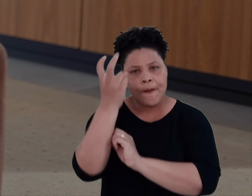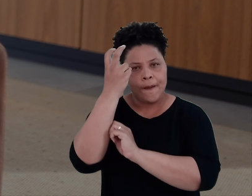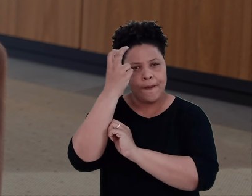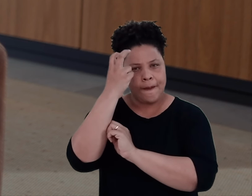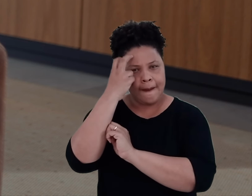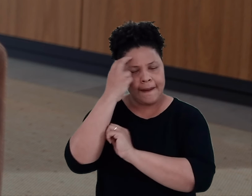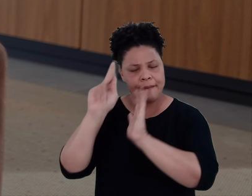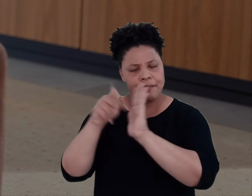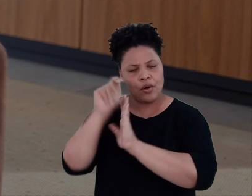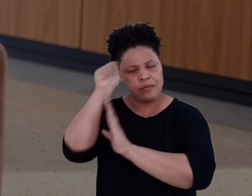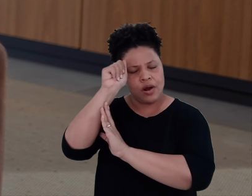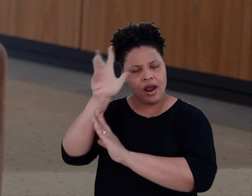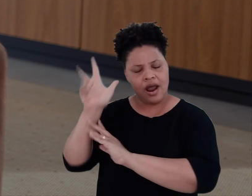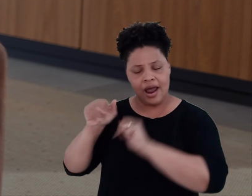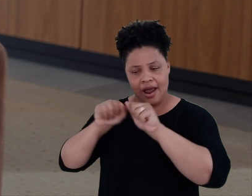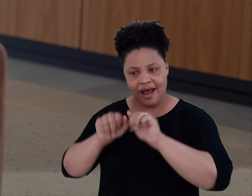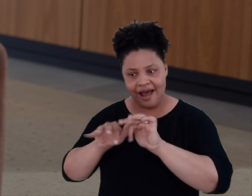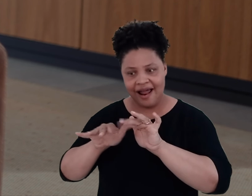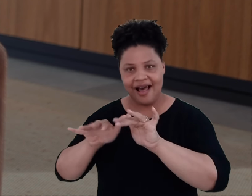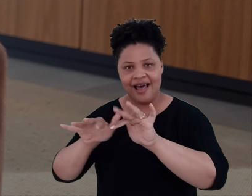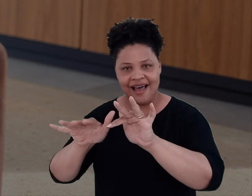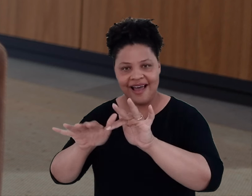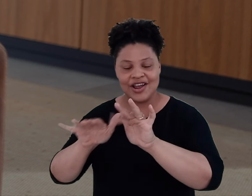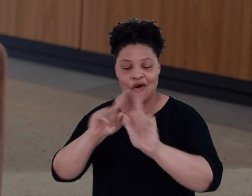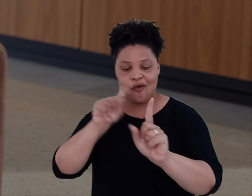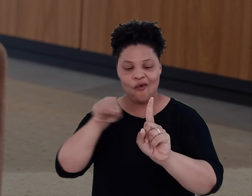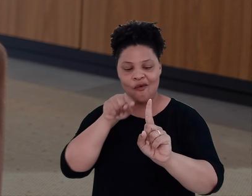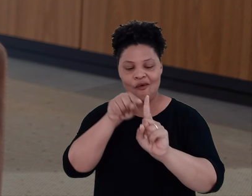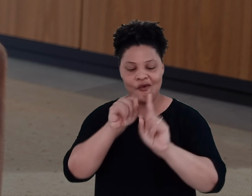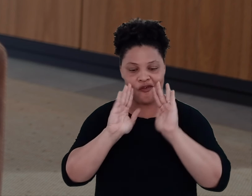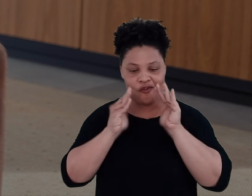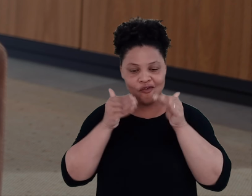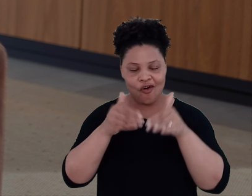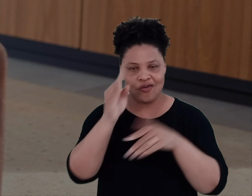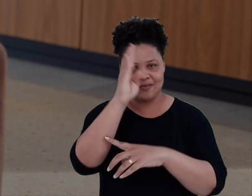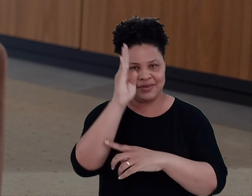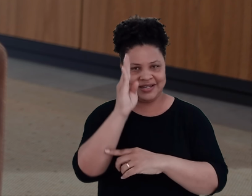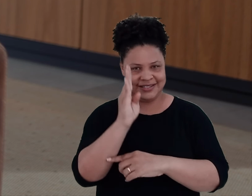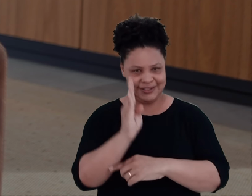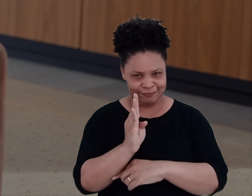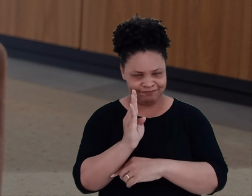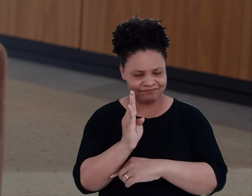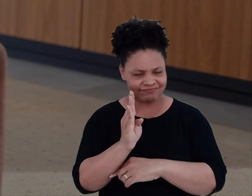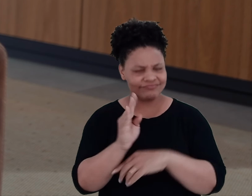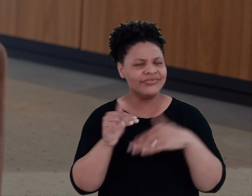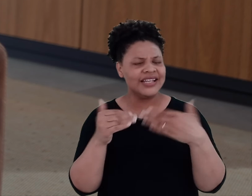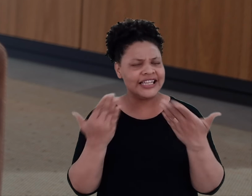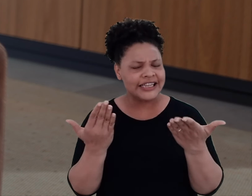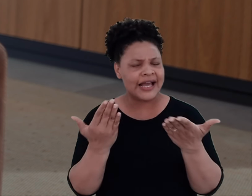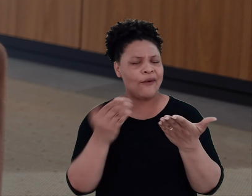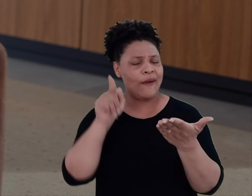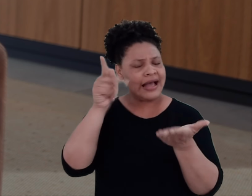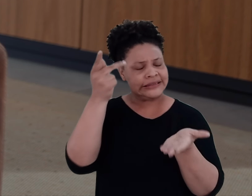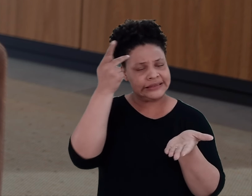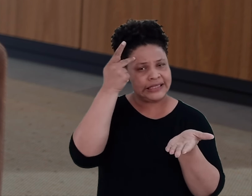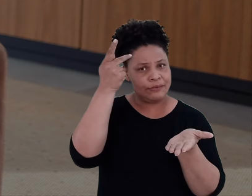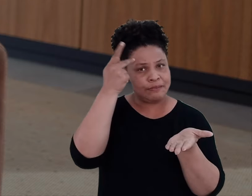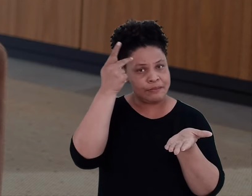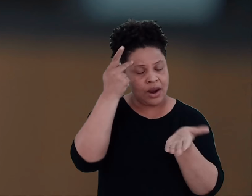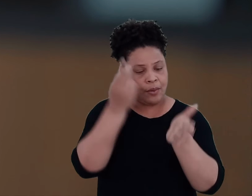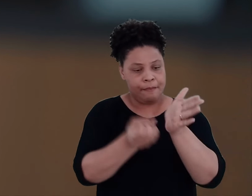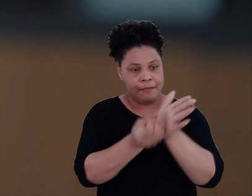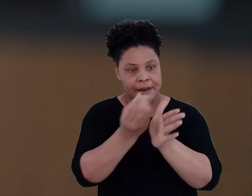da diáspora negra com foco na arte realizada no Brasil, o Menelik Segundo Ato. Essa publicação de São Paulo lançou